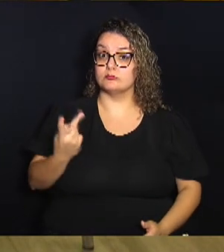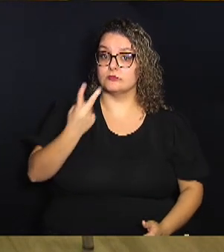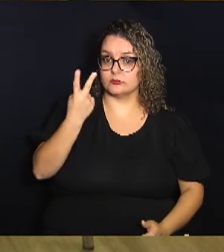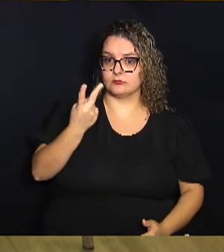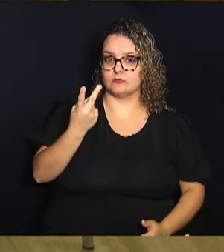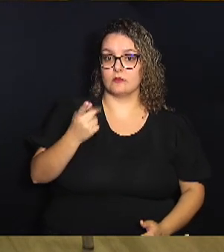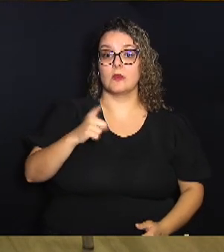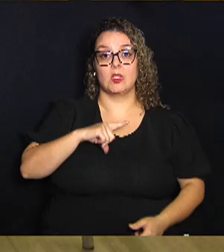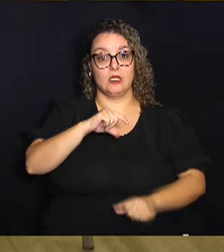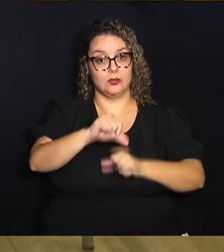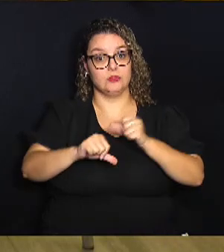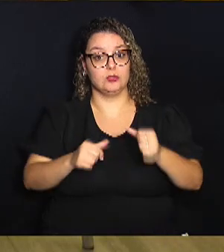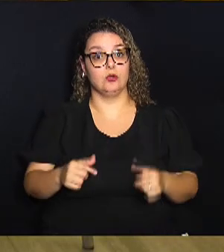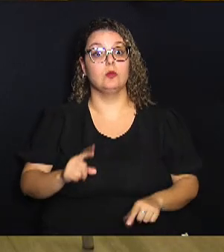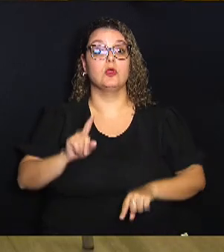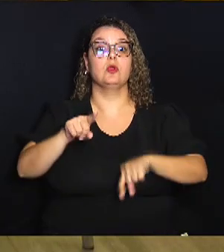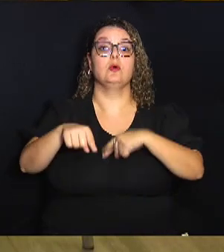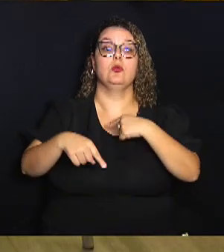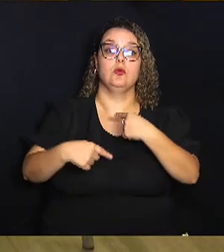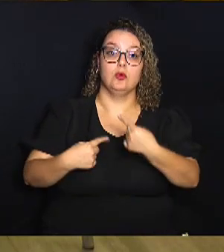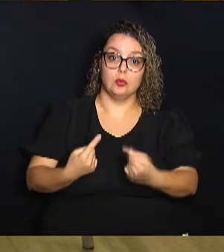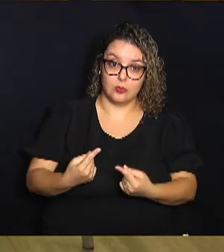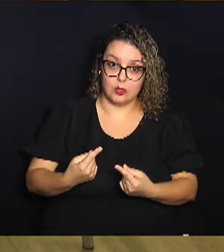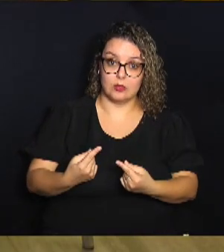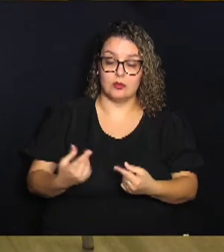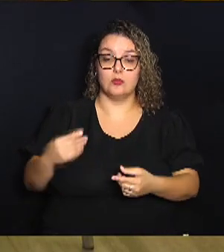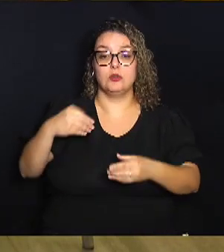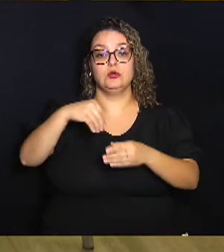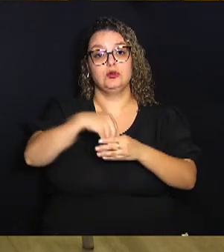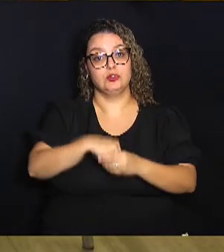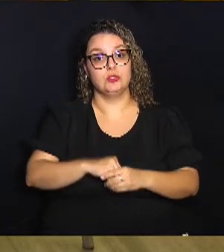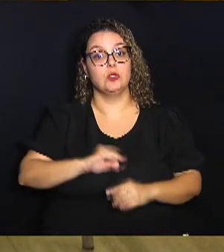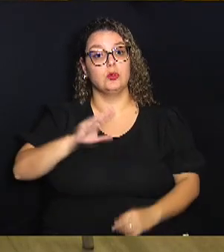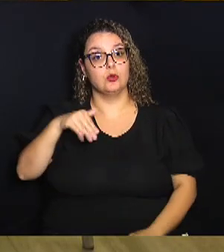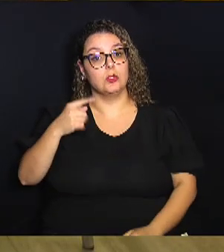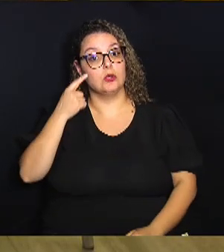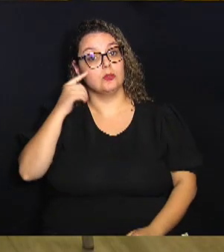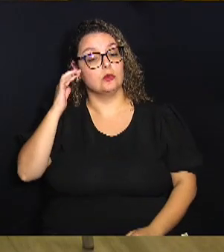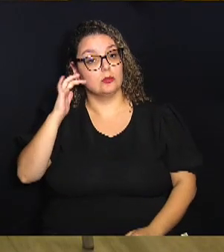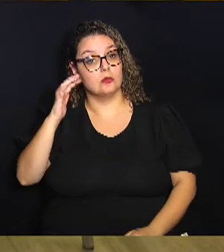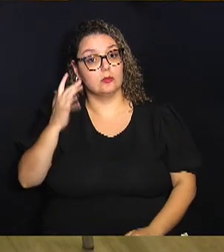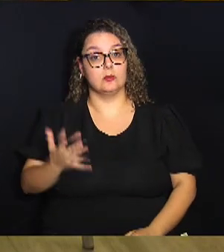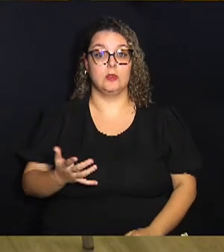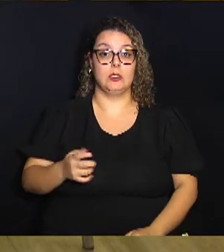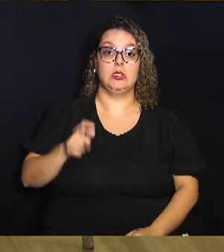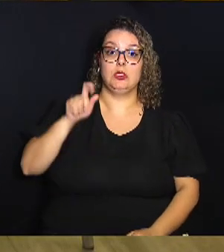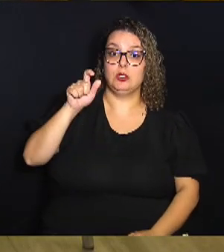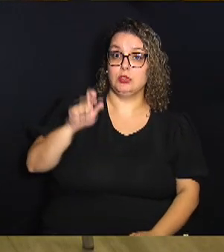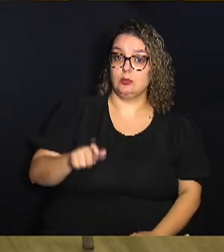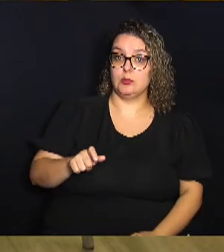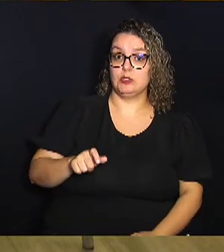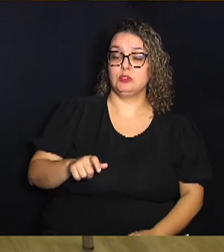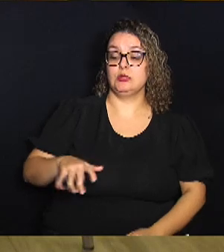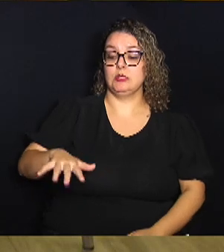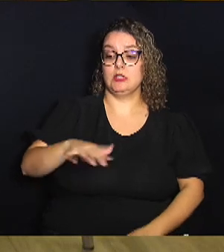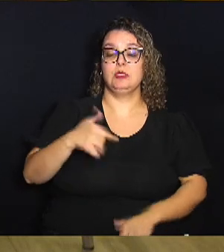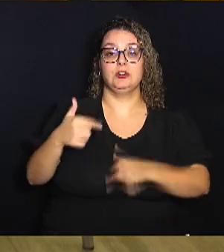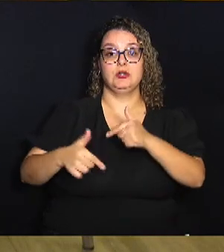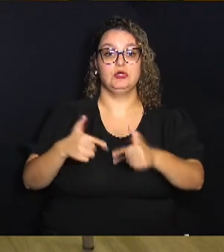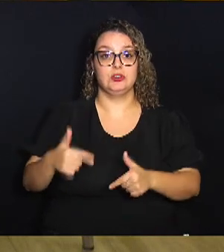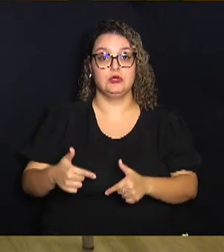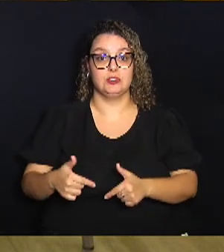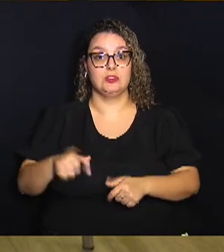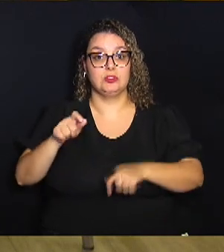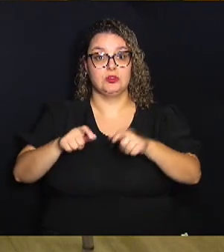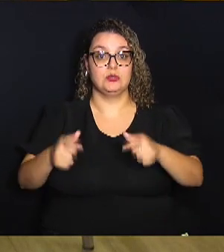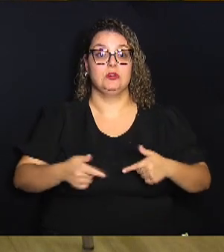têm mudado, porque outros foram inseridos quando a gente pensa na pessoa no mercado de trabalho, a pessoa